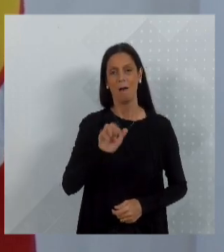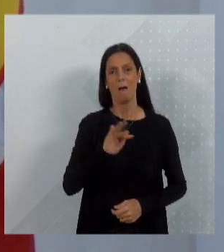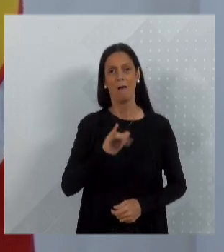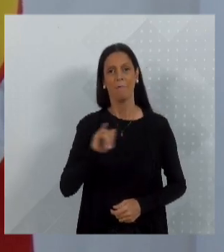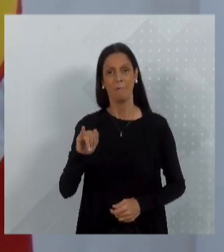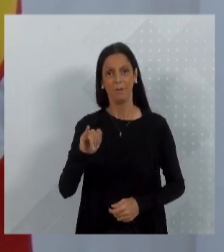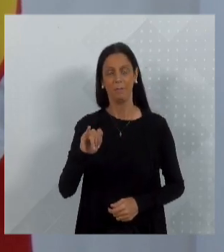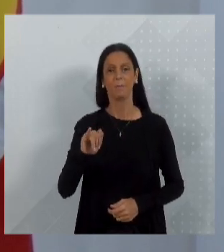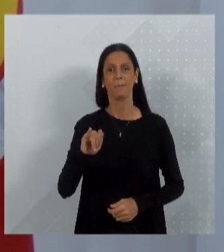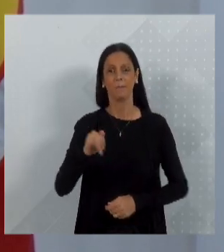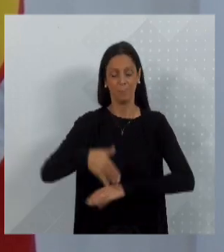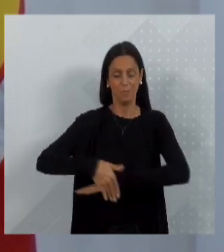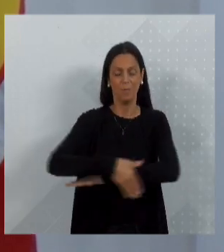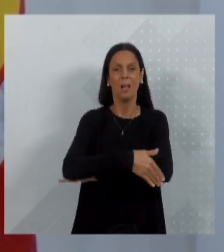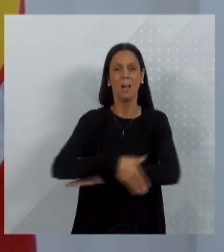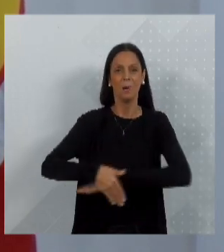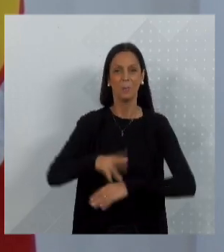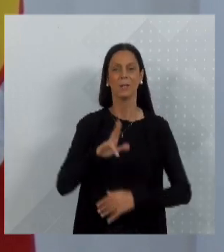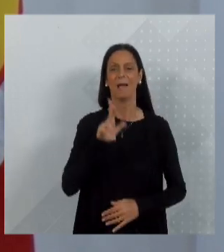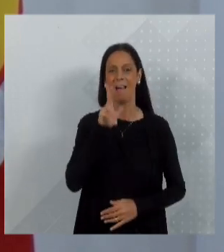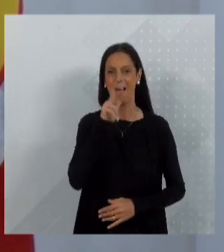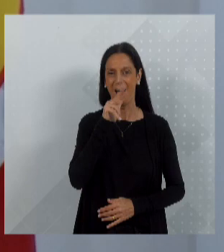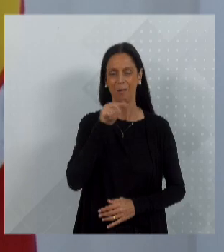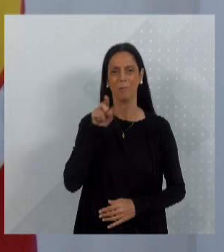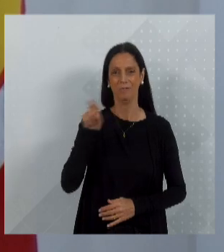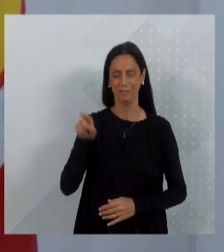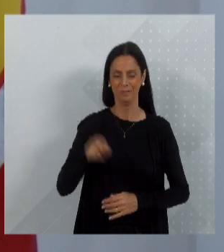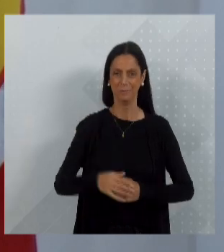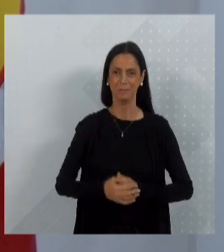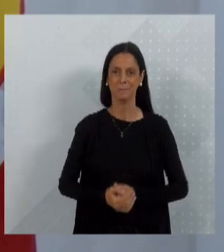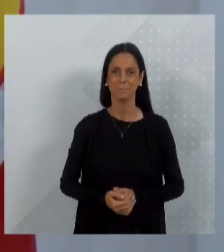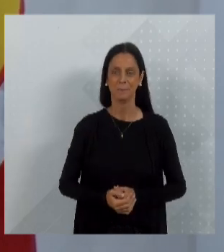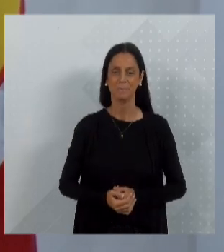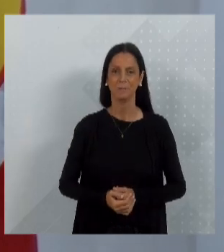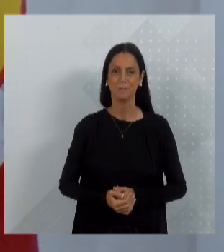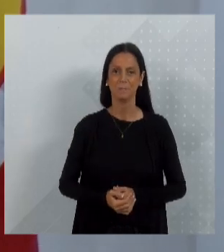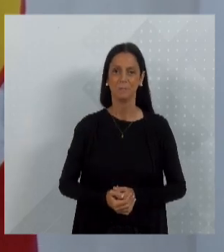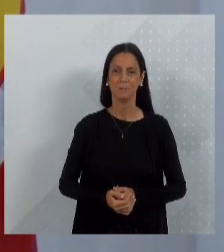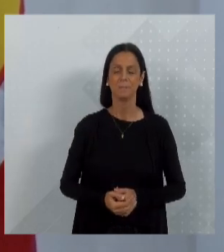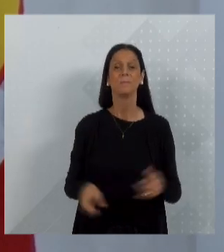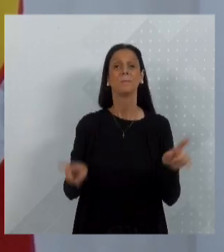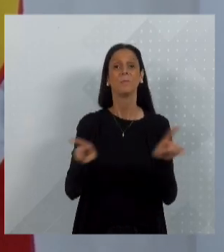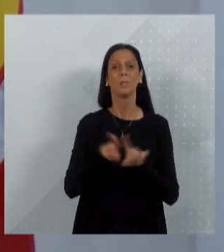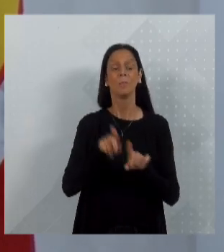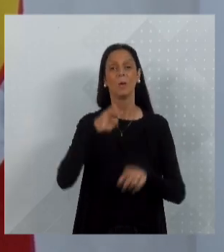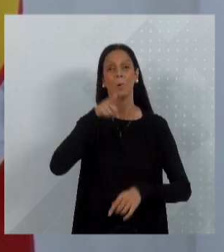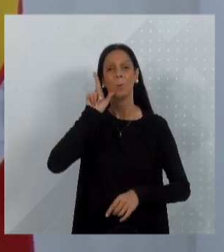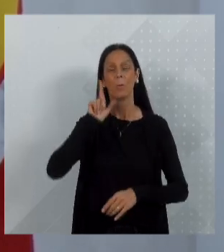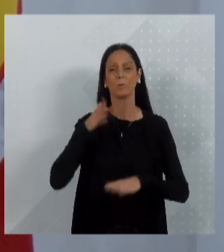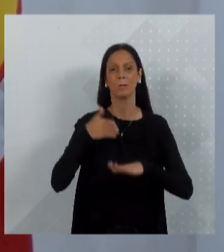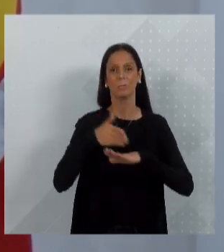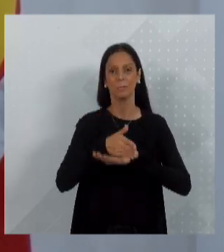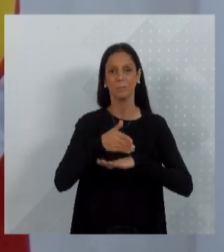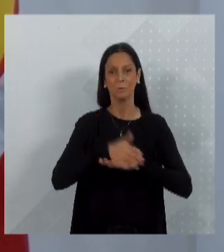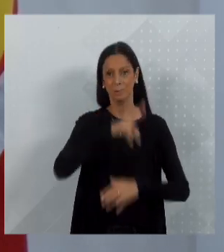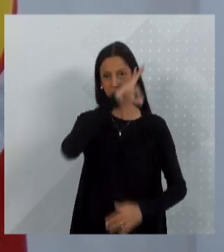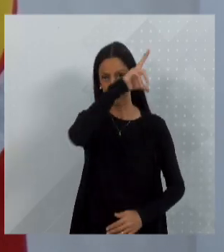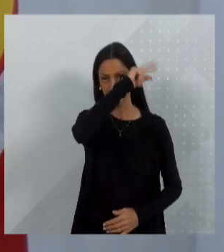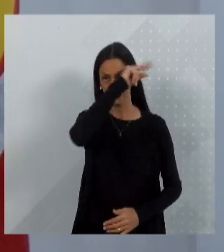ruas Freistan, Lauchete e Transversais. Também participei ontem na Prefeitura de